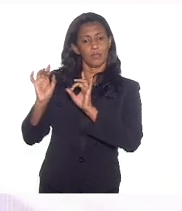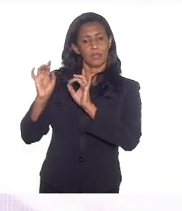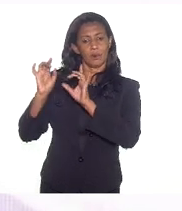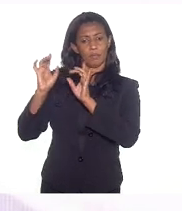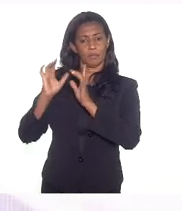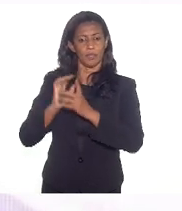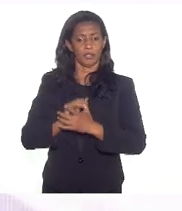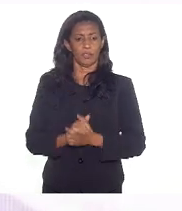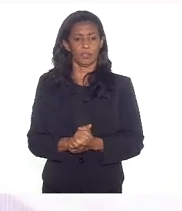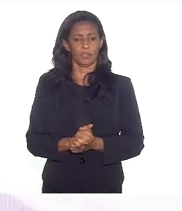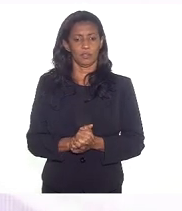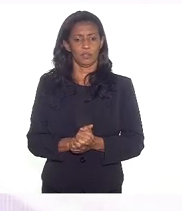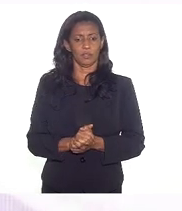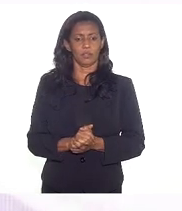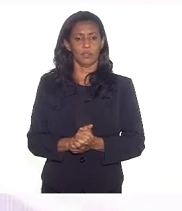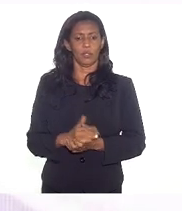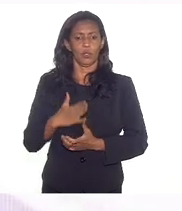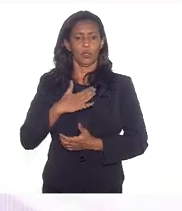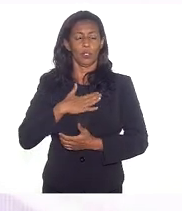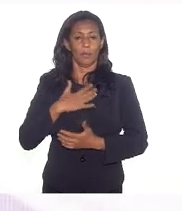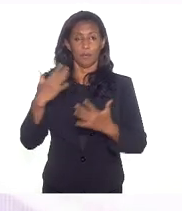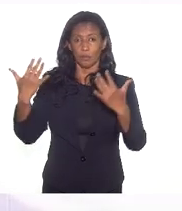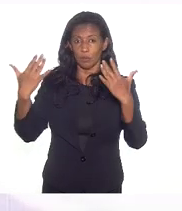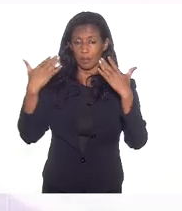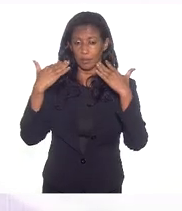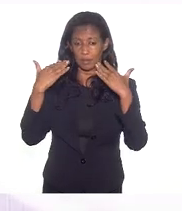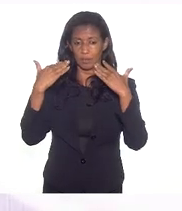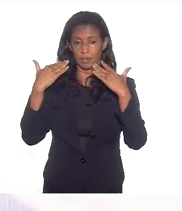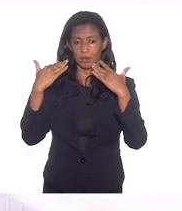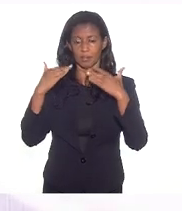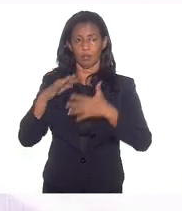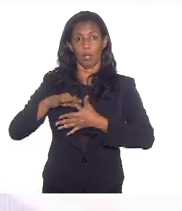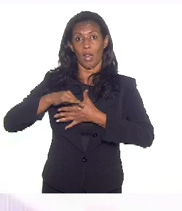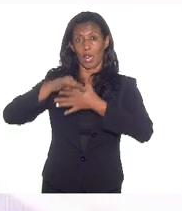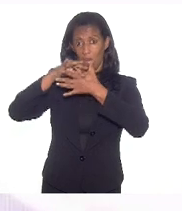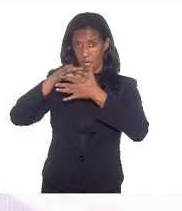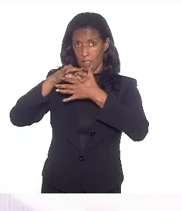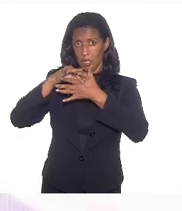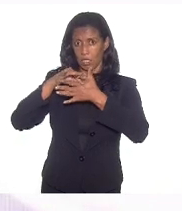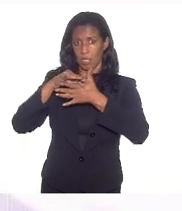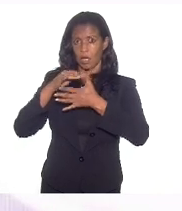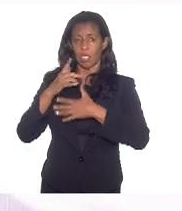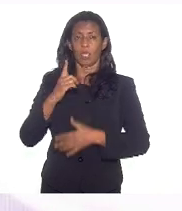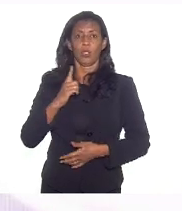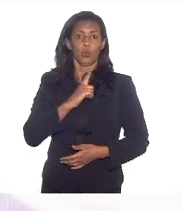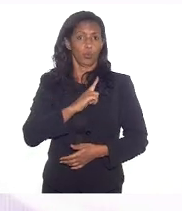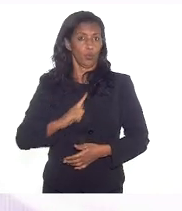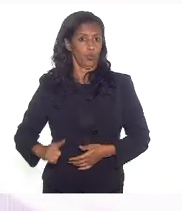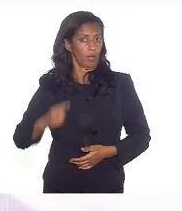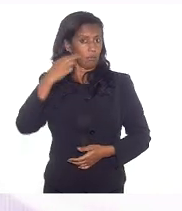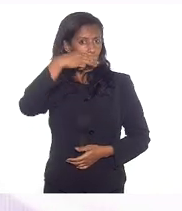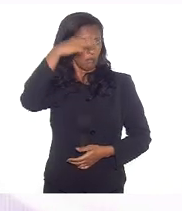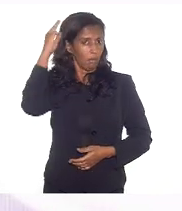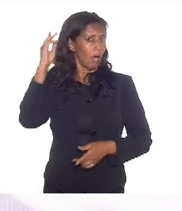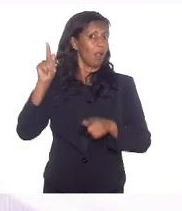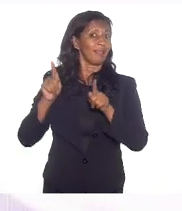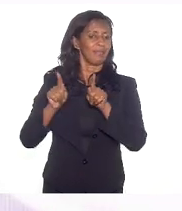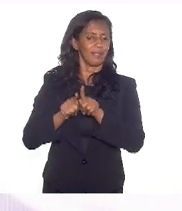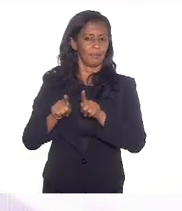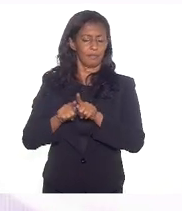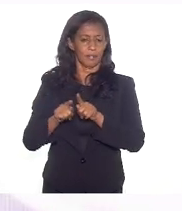presidente, gostaria da sua atenção do líder de governo, deputado Márcio Pacheco, também, por